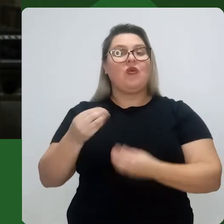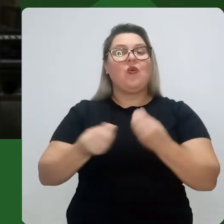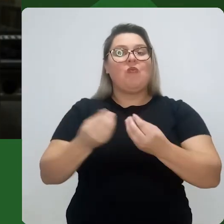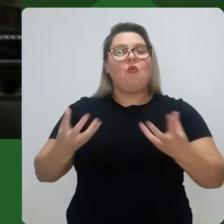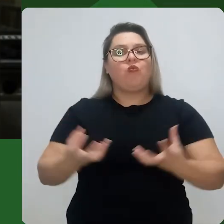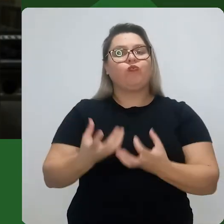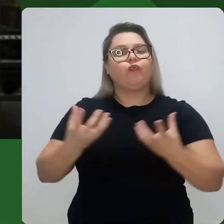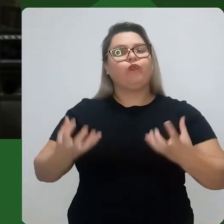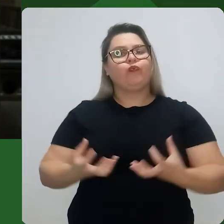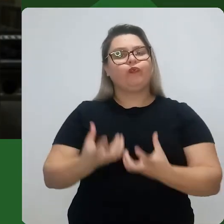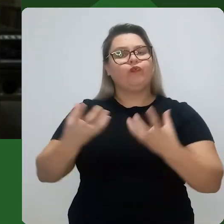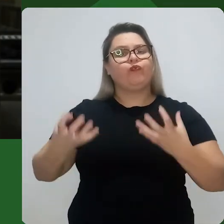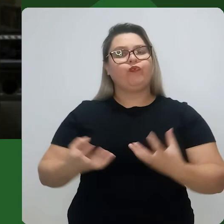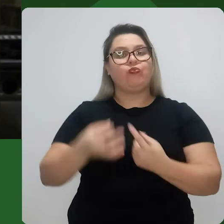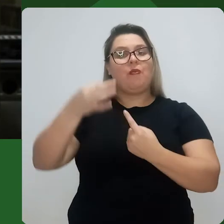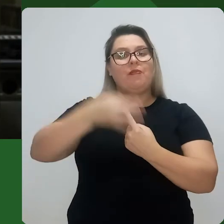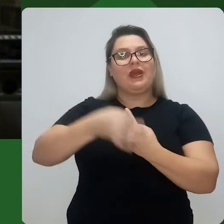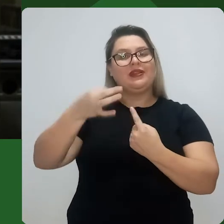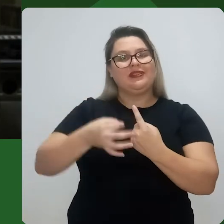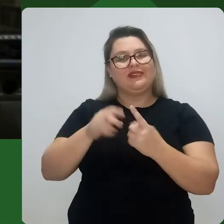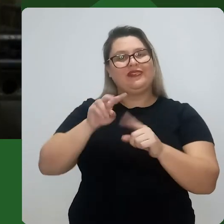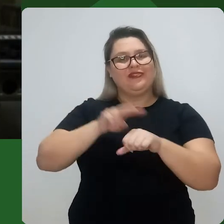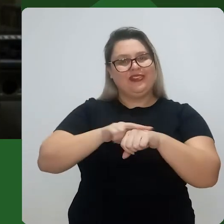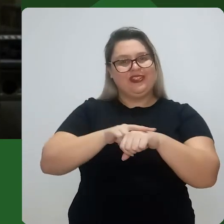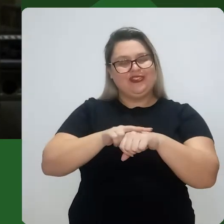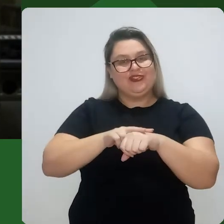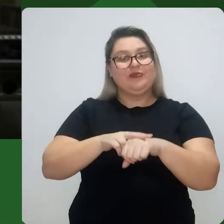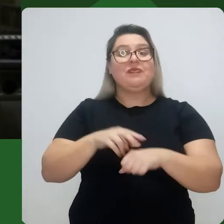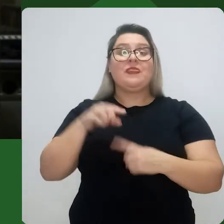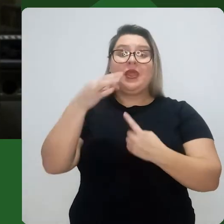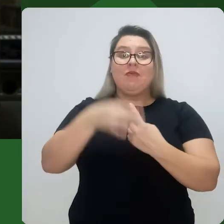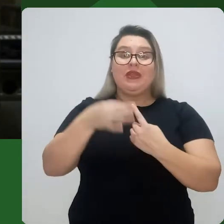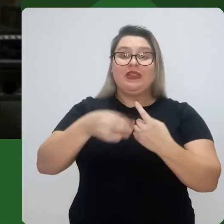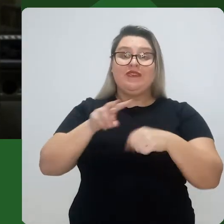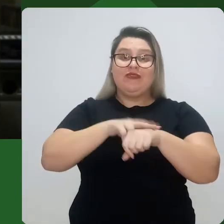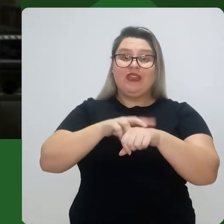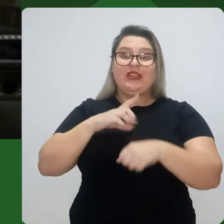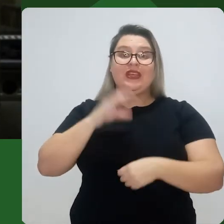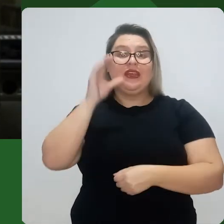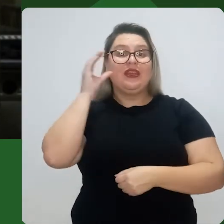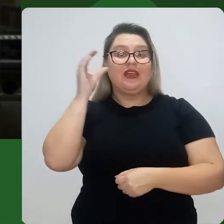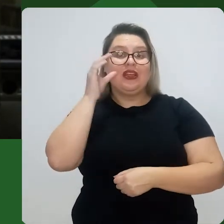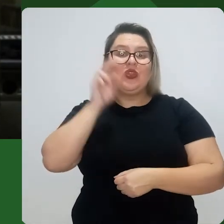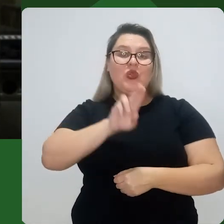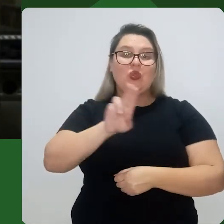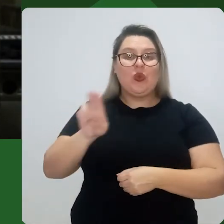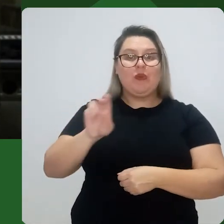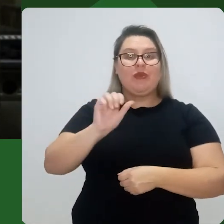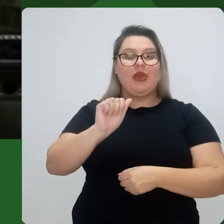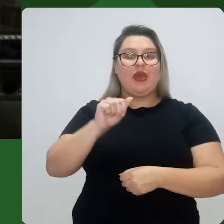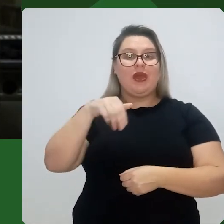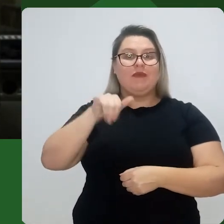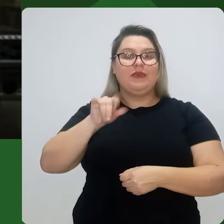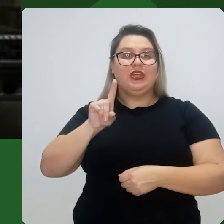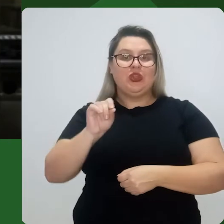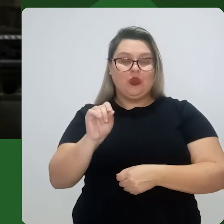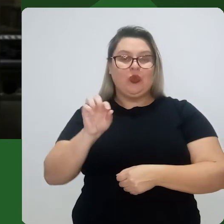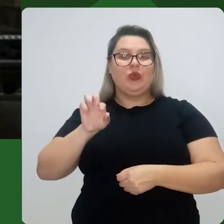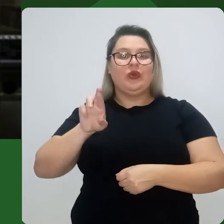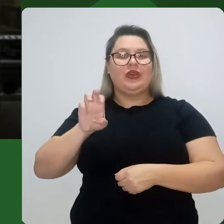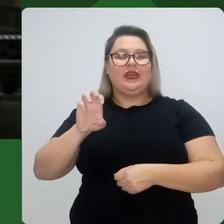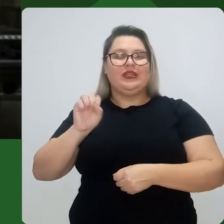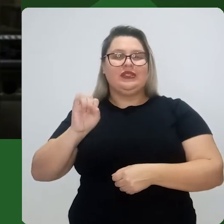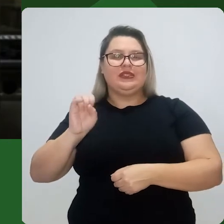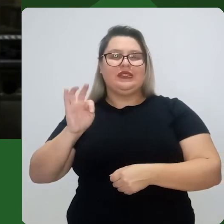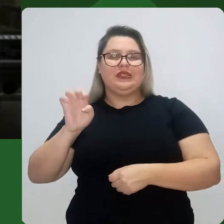feito a partir do cozimento de bananas verdes. A banana verde tem um carboidrato chamado amido resistente, que